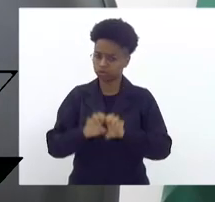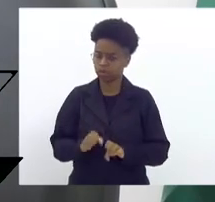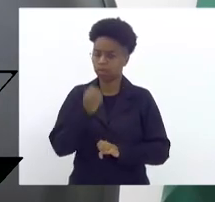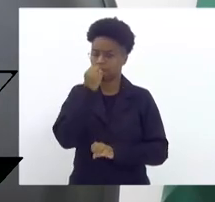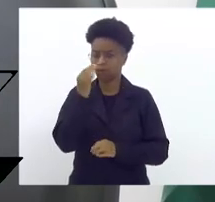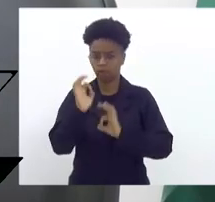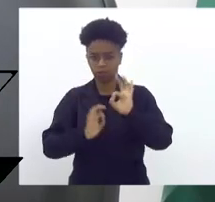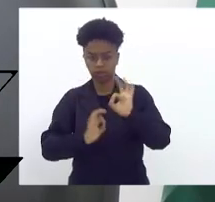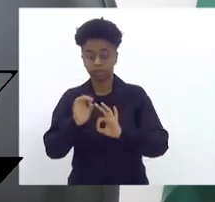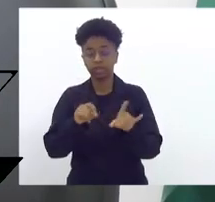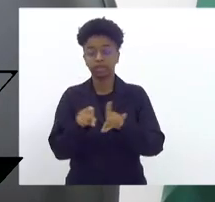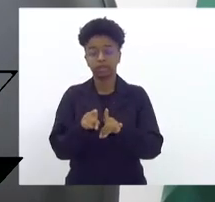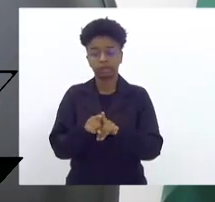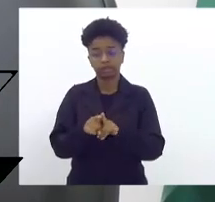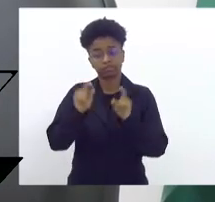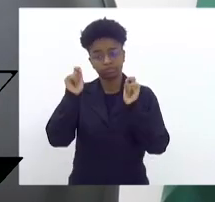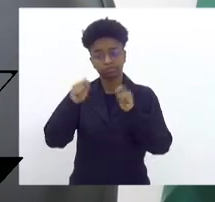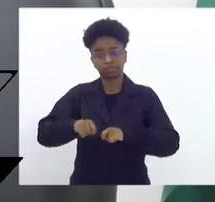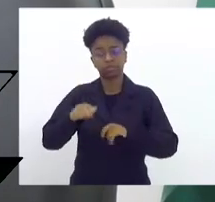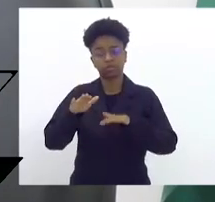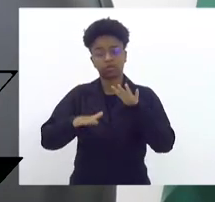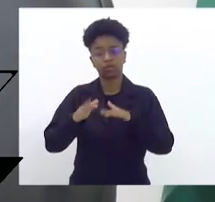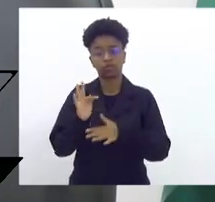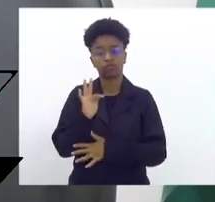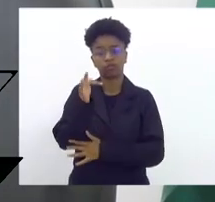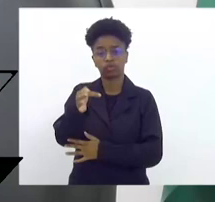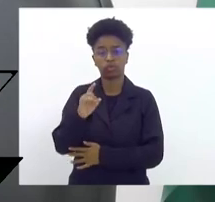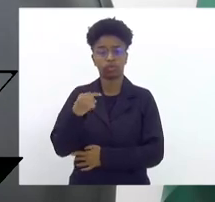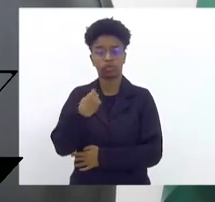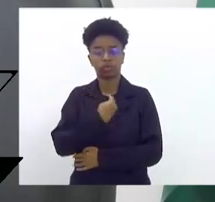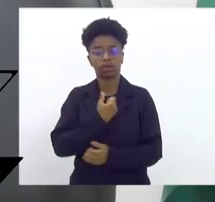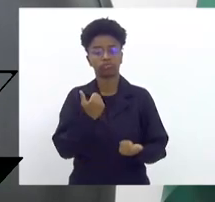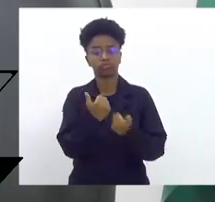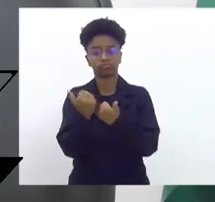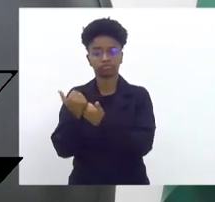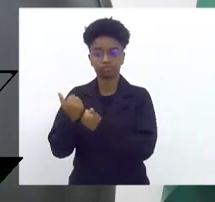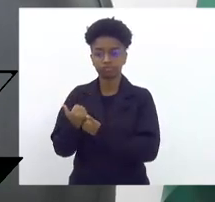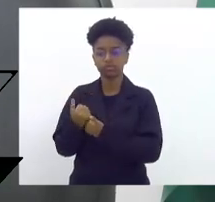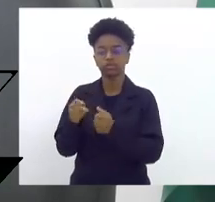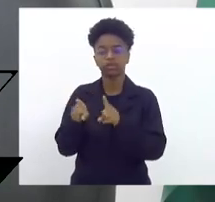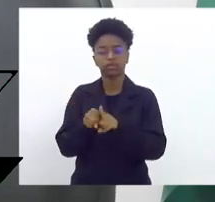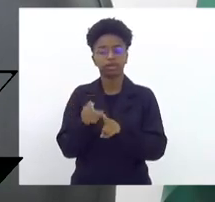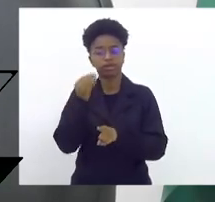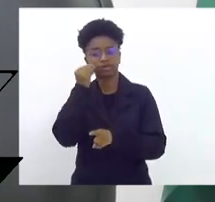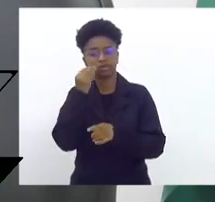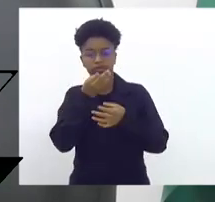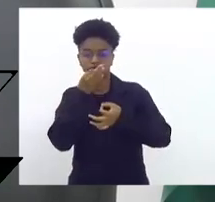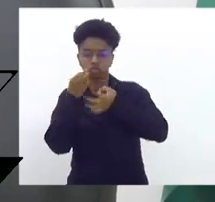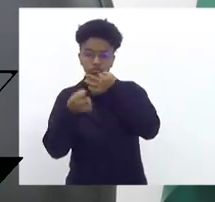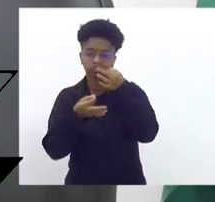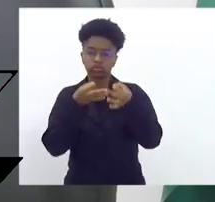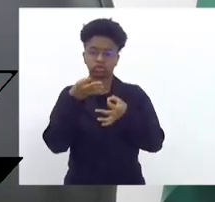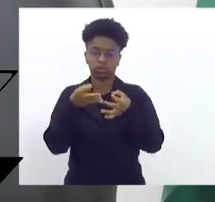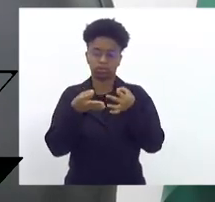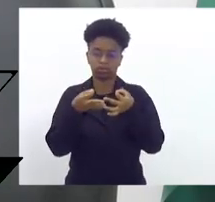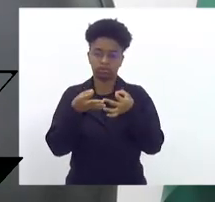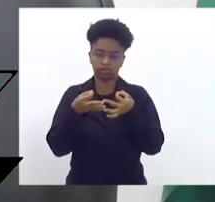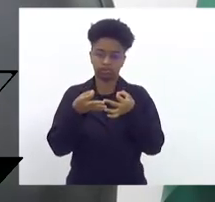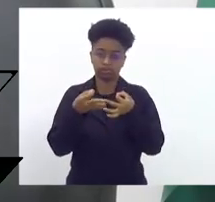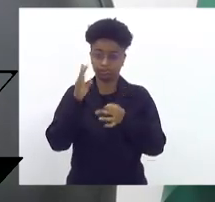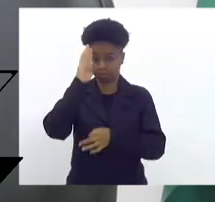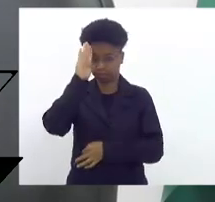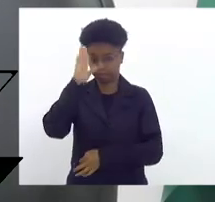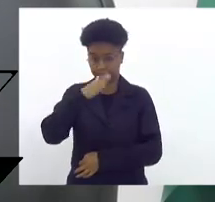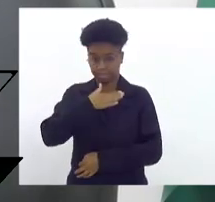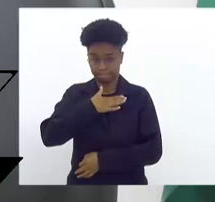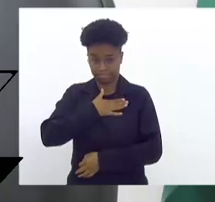e a possibilidade também de no futuro a gente poder contribuir fazendo algumas sugestões sobretudo no meu